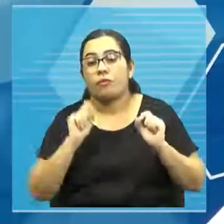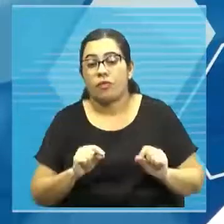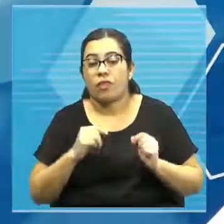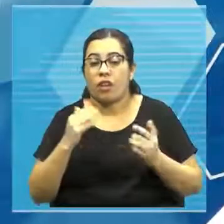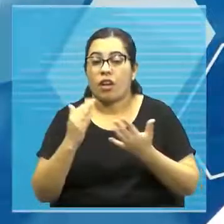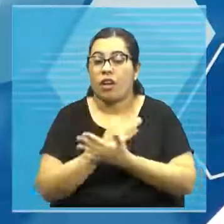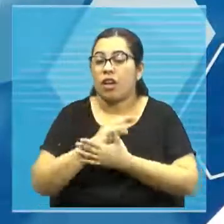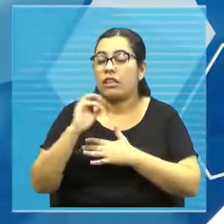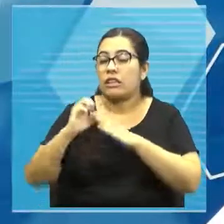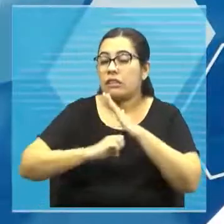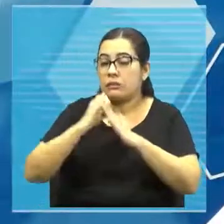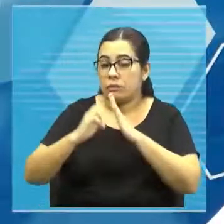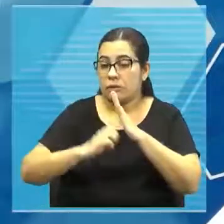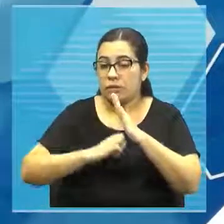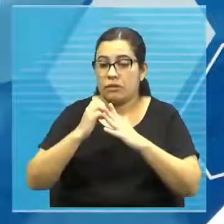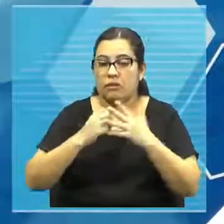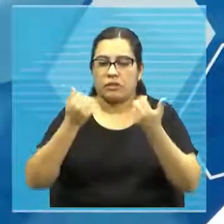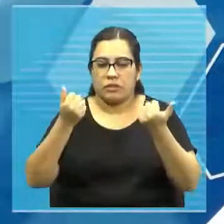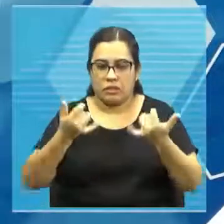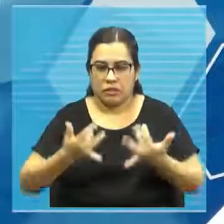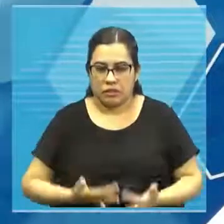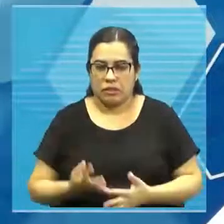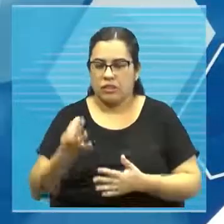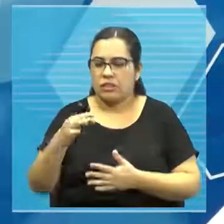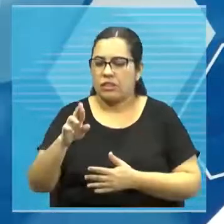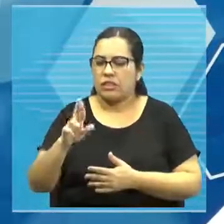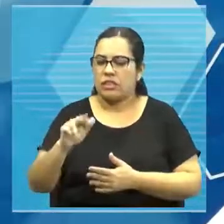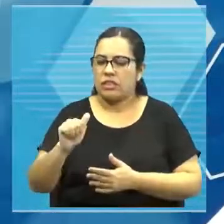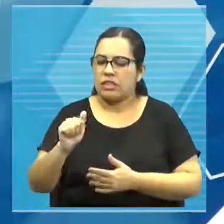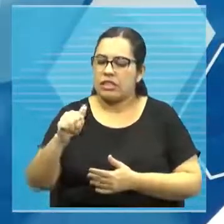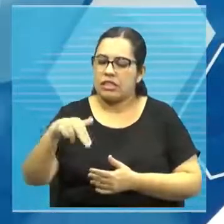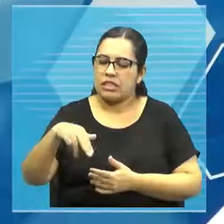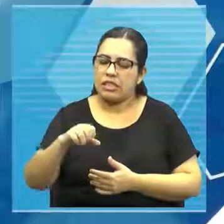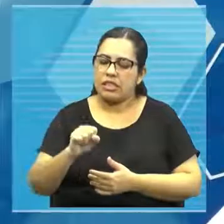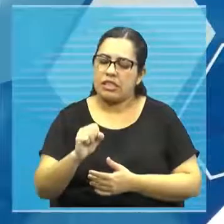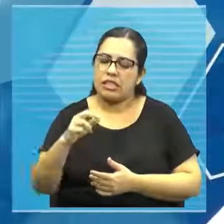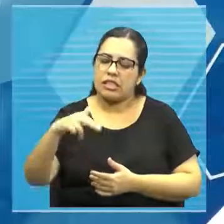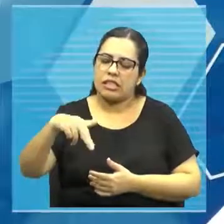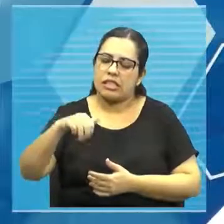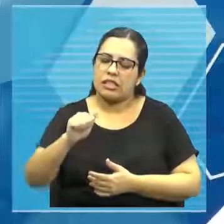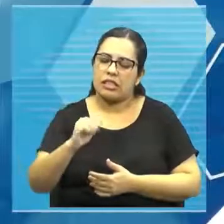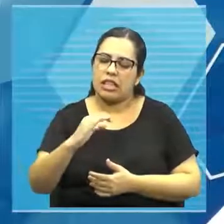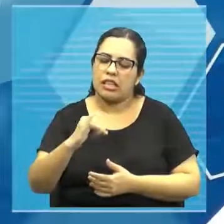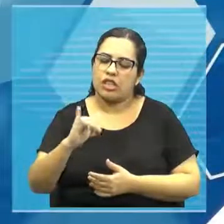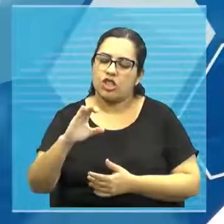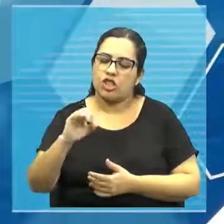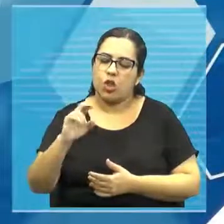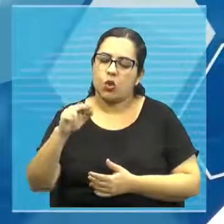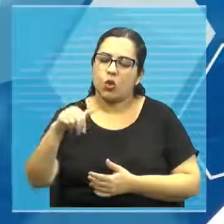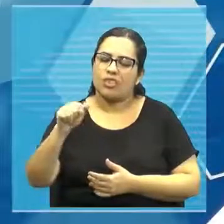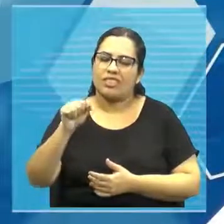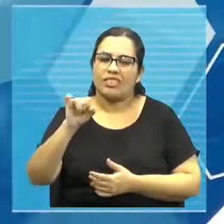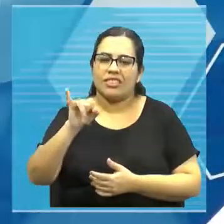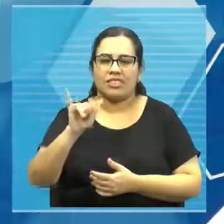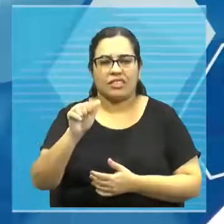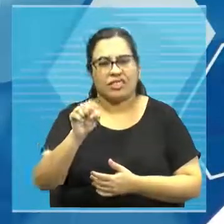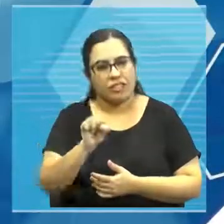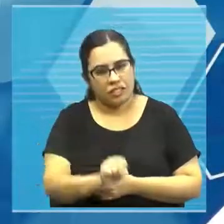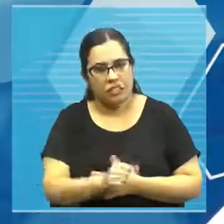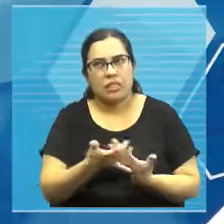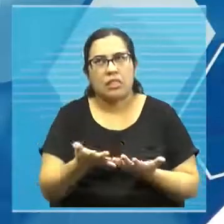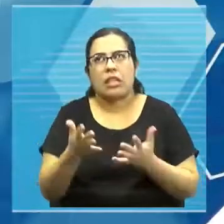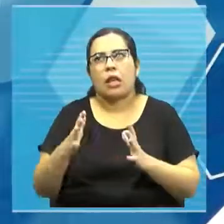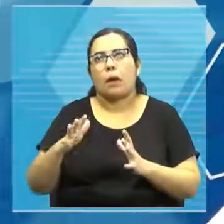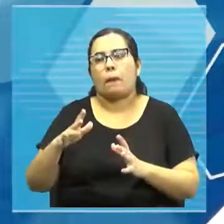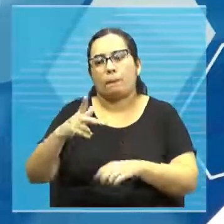que recebem o nome de trans nacionais Ok é praticamente a empresa transborda do seu